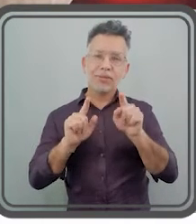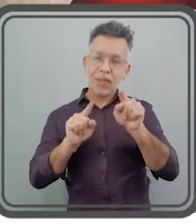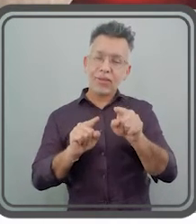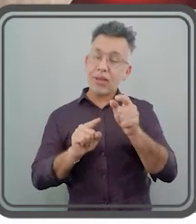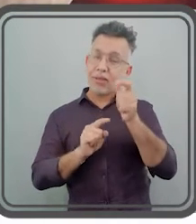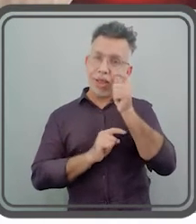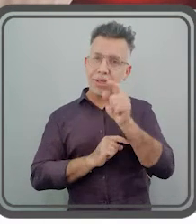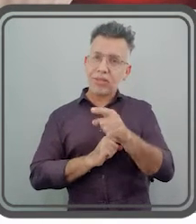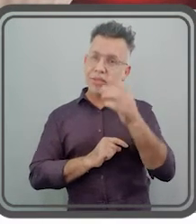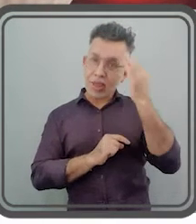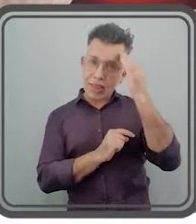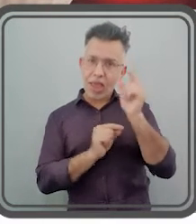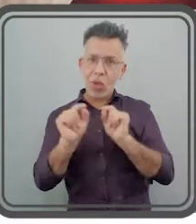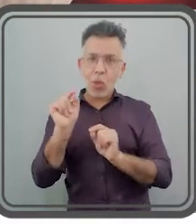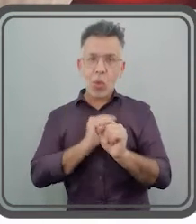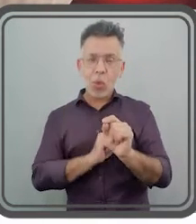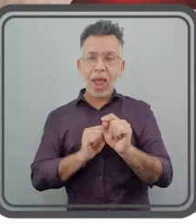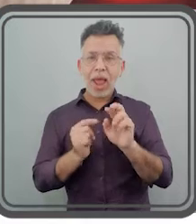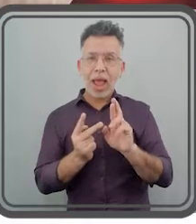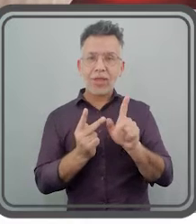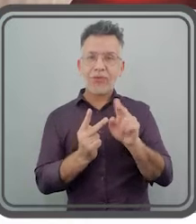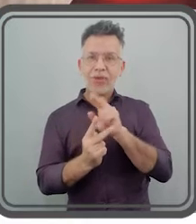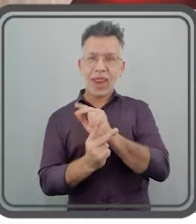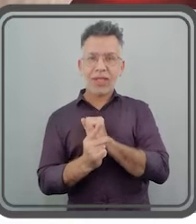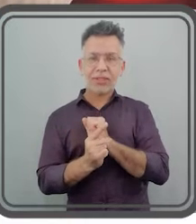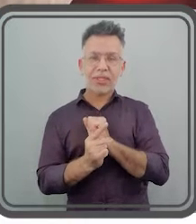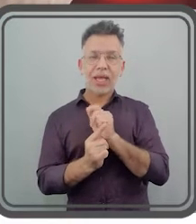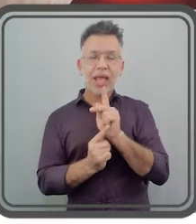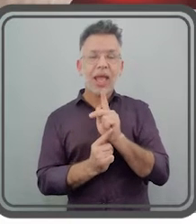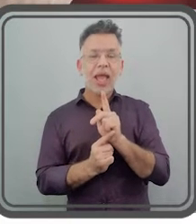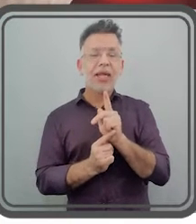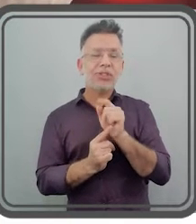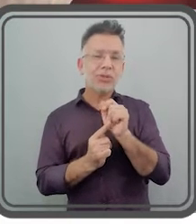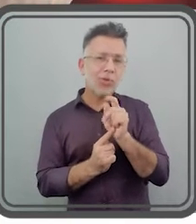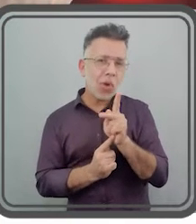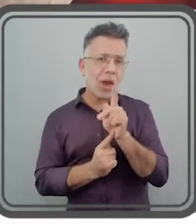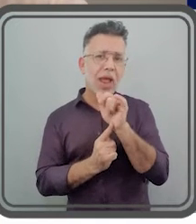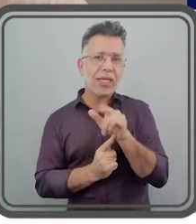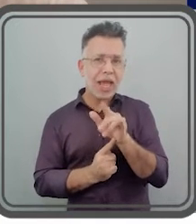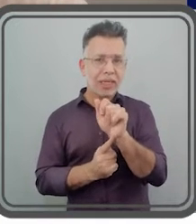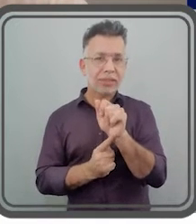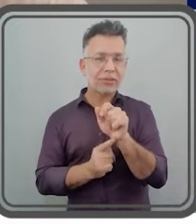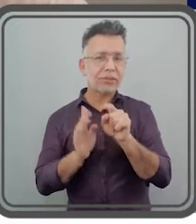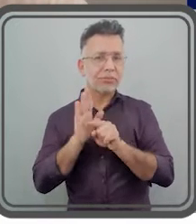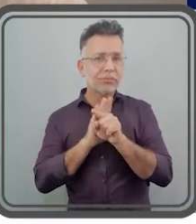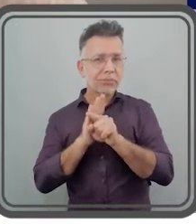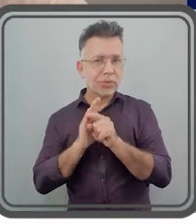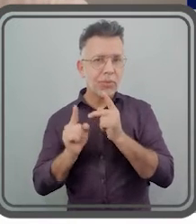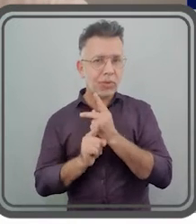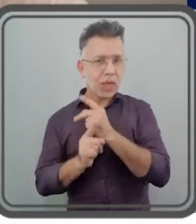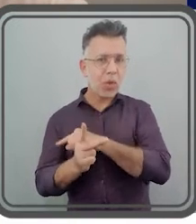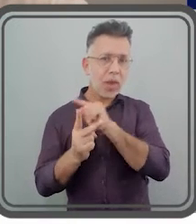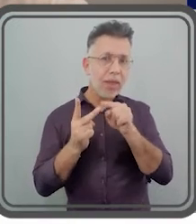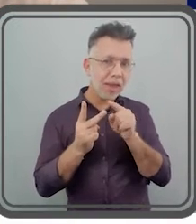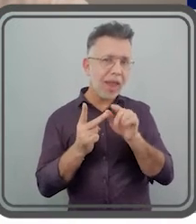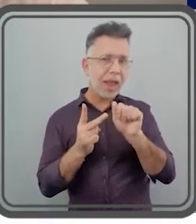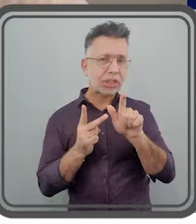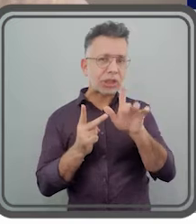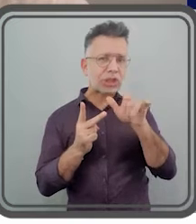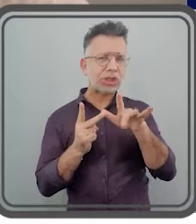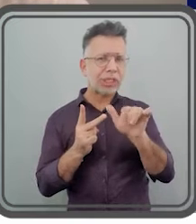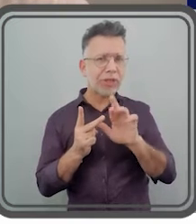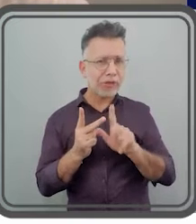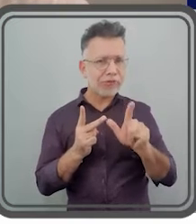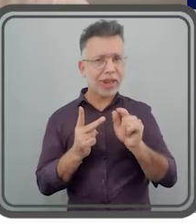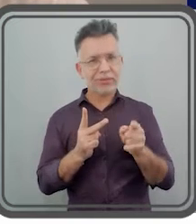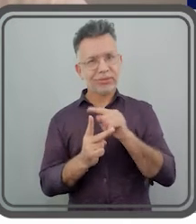ponto que tem gente entender a diferença de caiaque agente de viagem aqui é um beta buscador é bom deixa eu deixa trazer